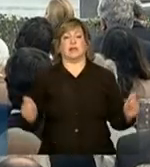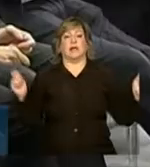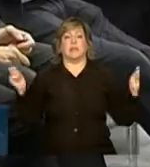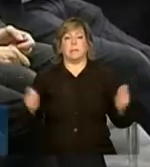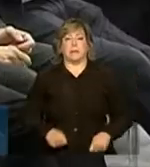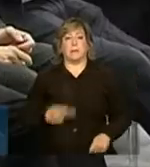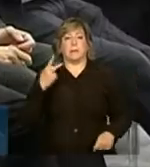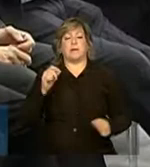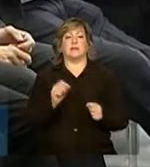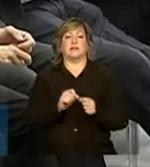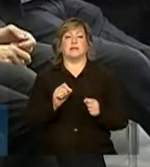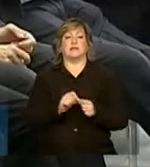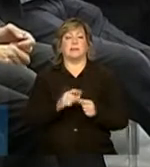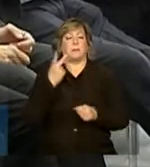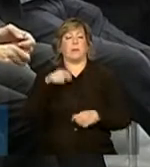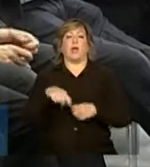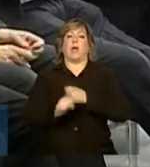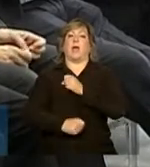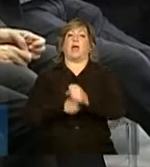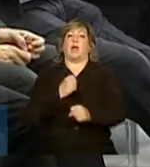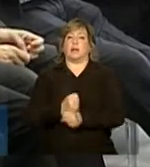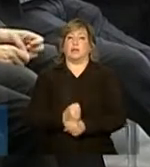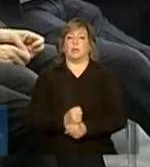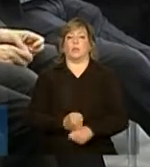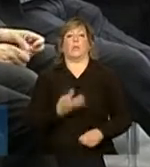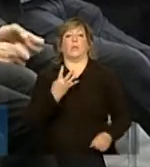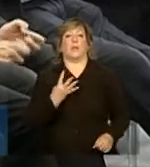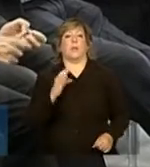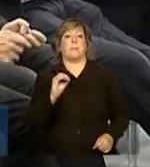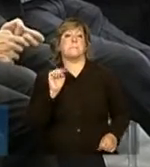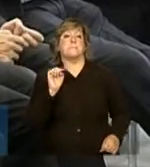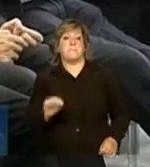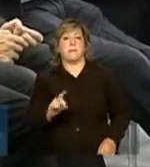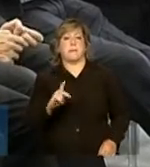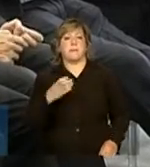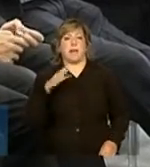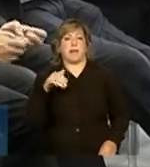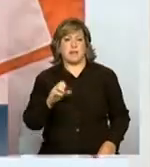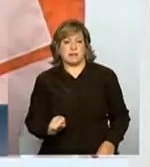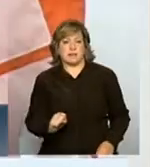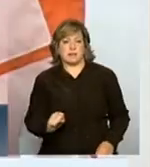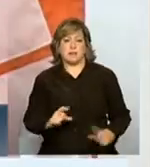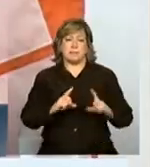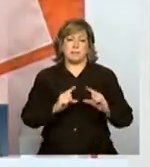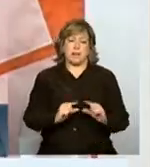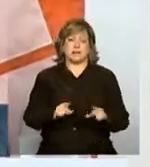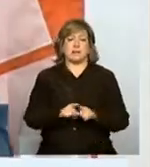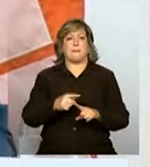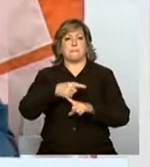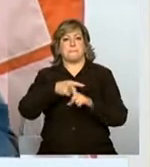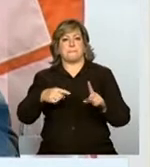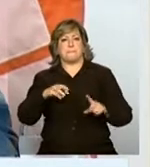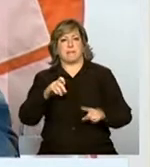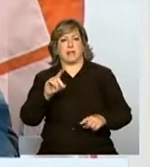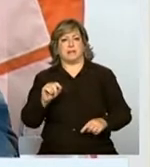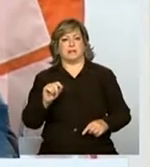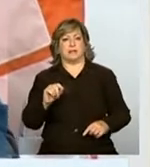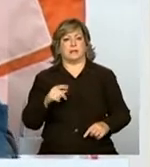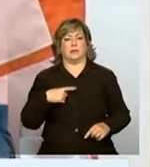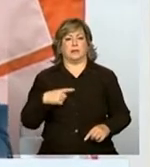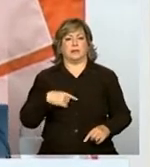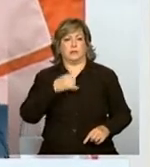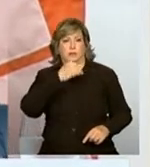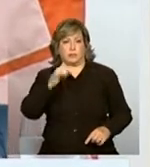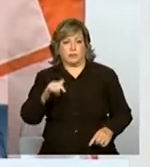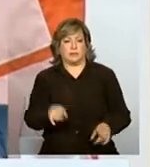para produzir anualmente 40 mil peças de baixa e média tensão e 3.500 peças de